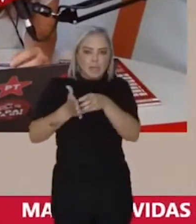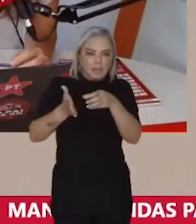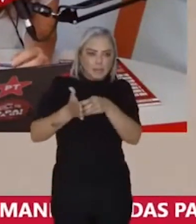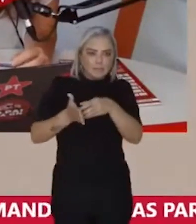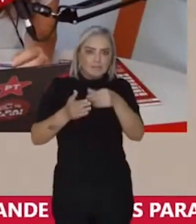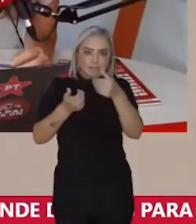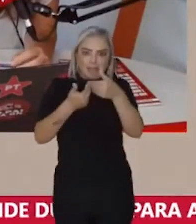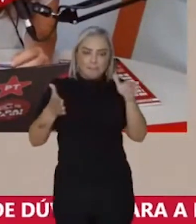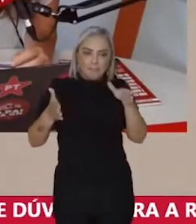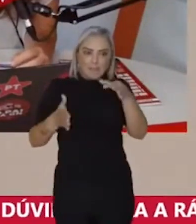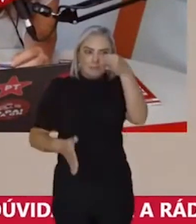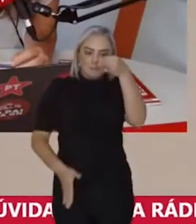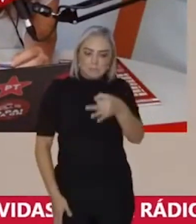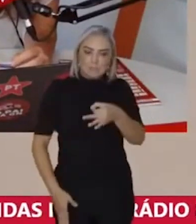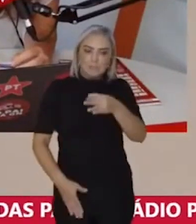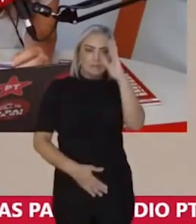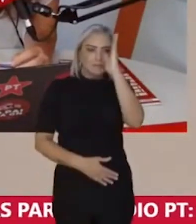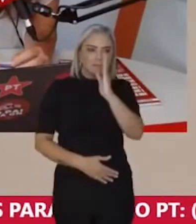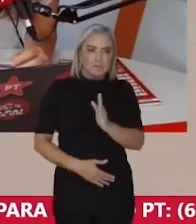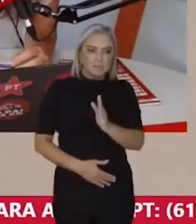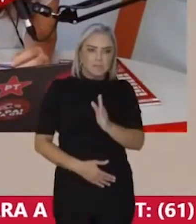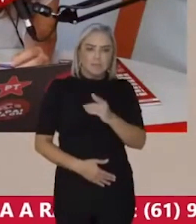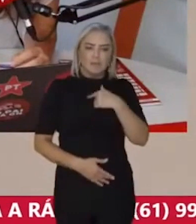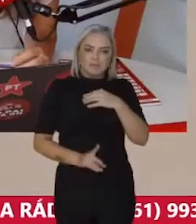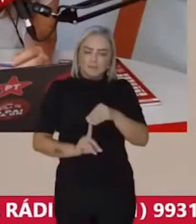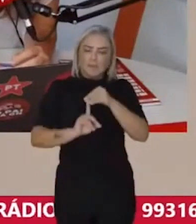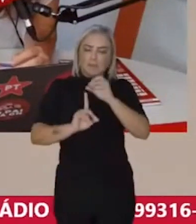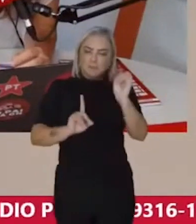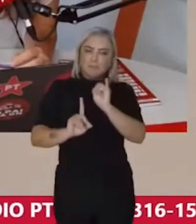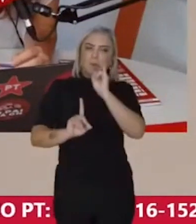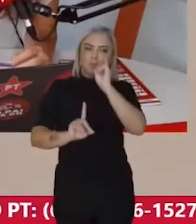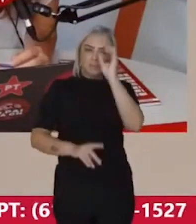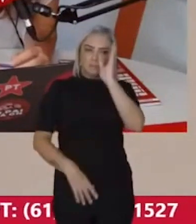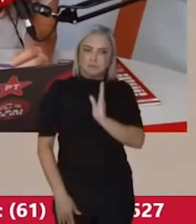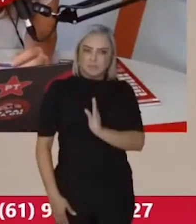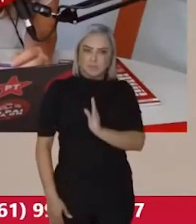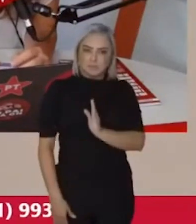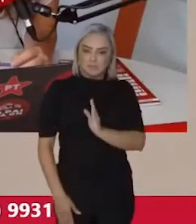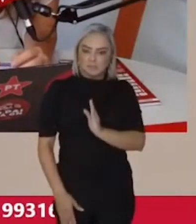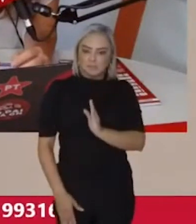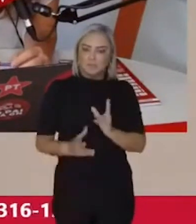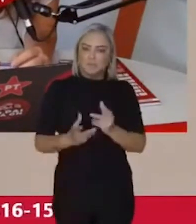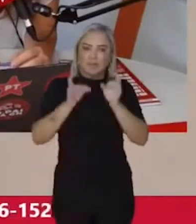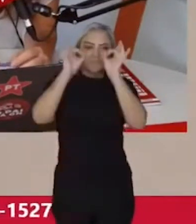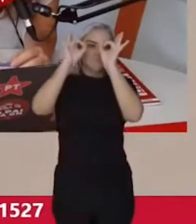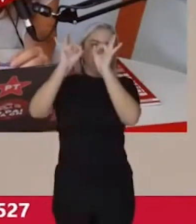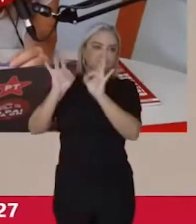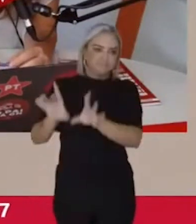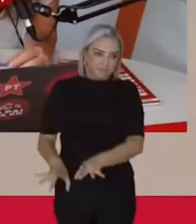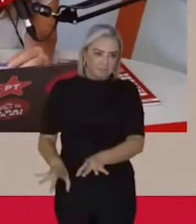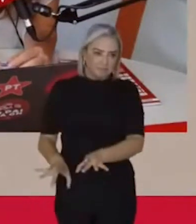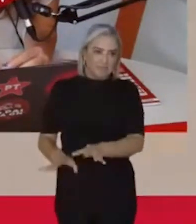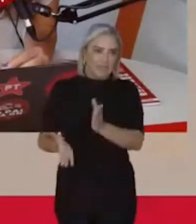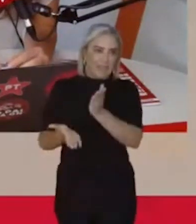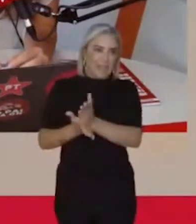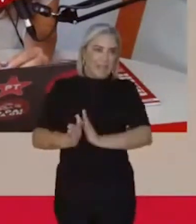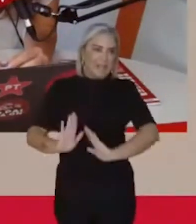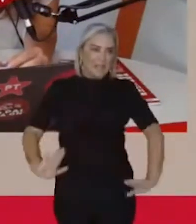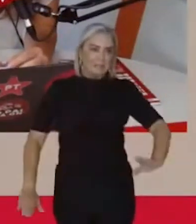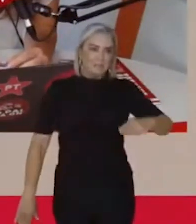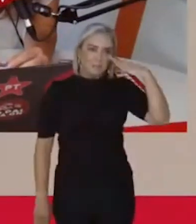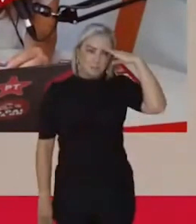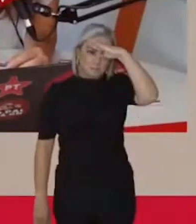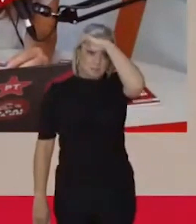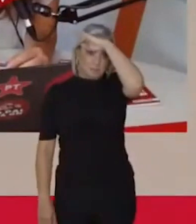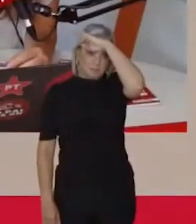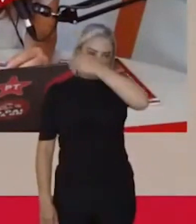dados precisos. Isso para ver o tamanho do protagonismo do país, né? Isso tudo foi jogado no chão pelo governo